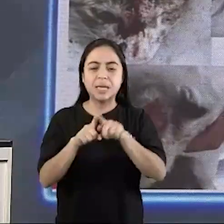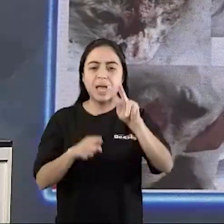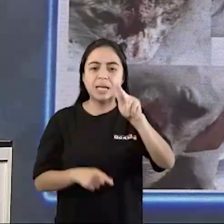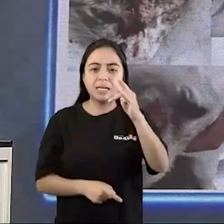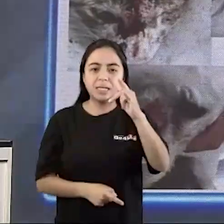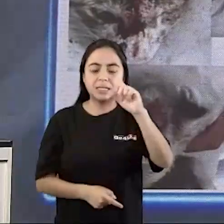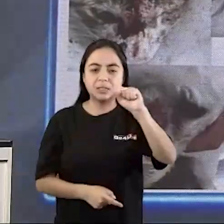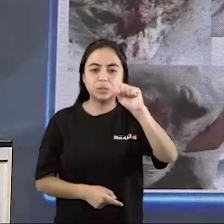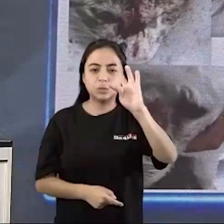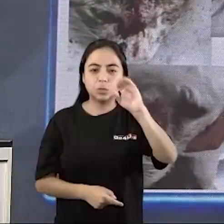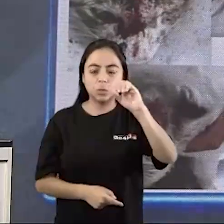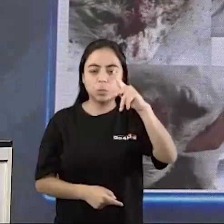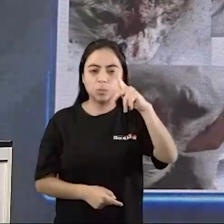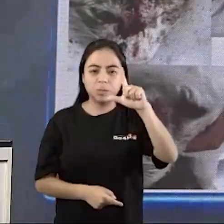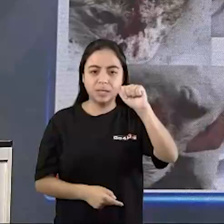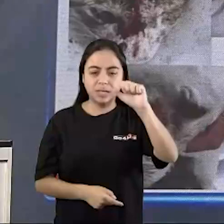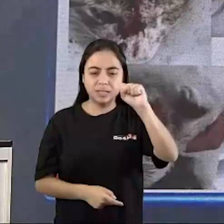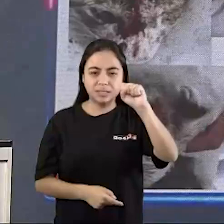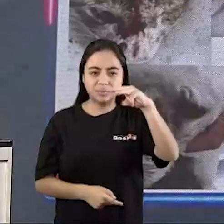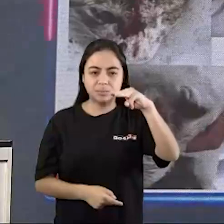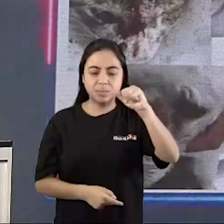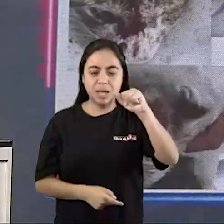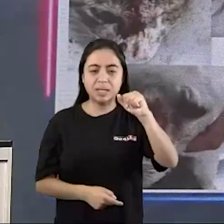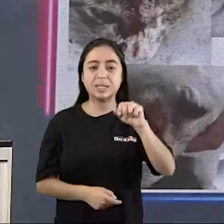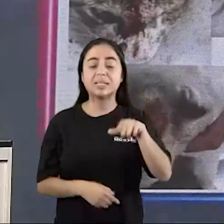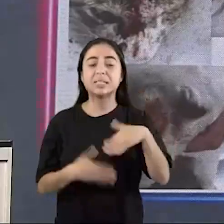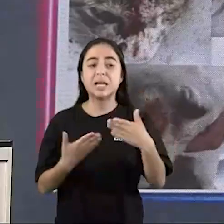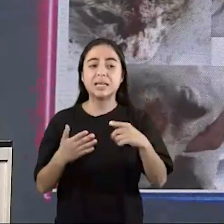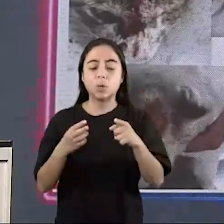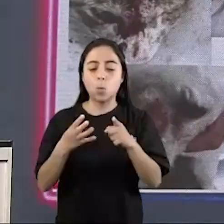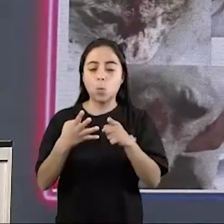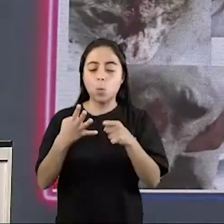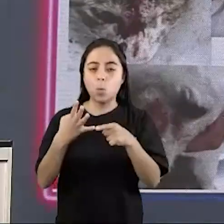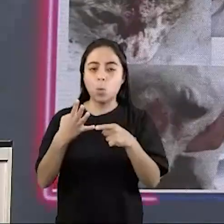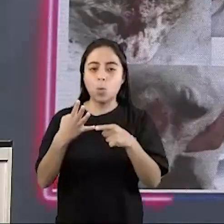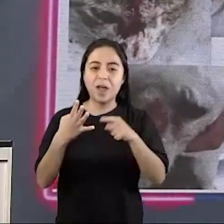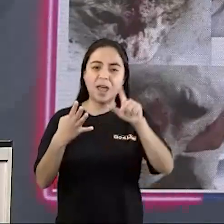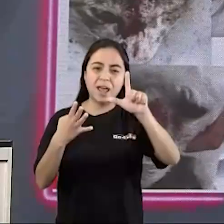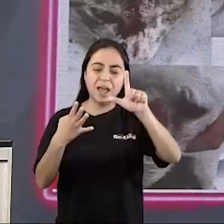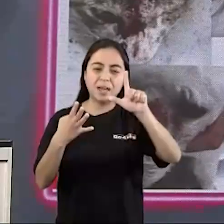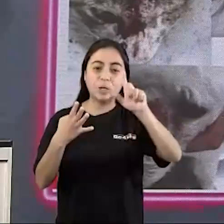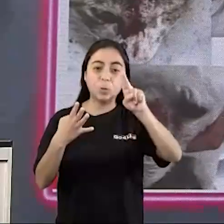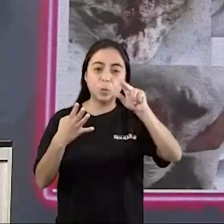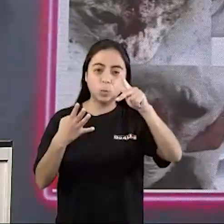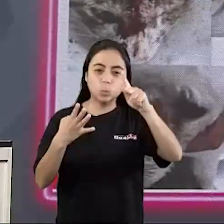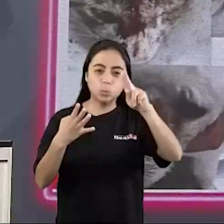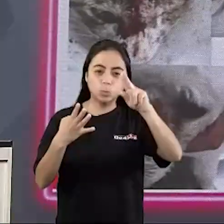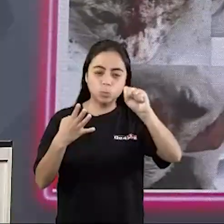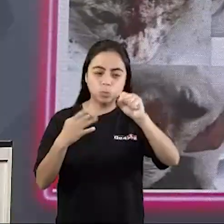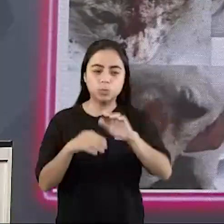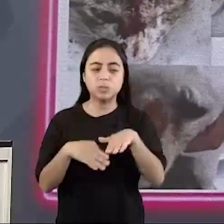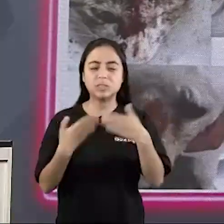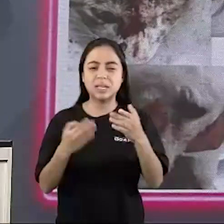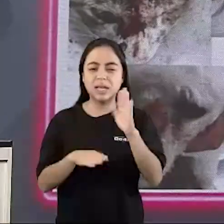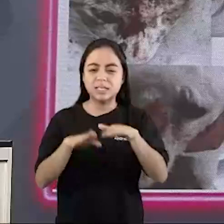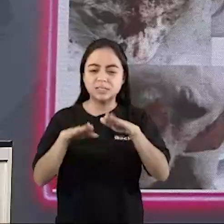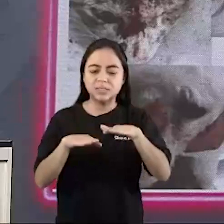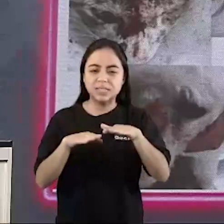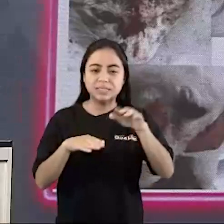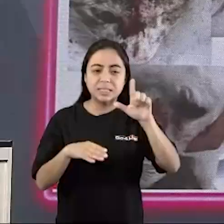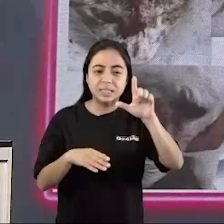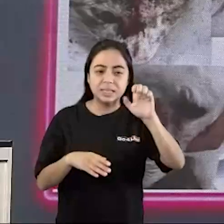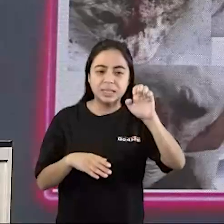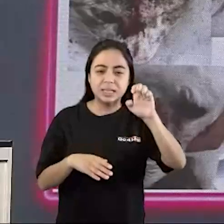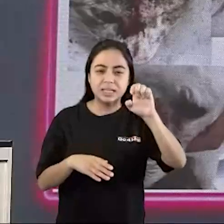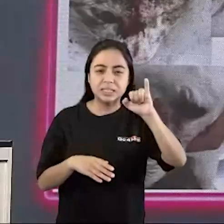histoplasma. E aí o L cabe um lúpus, por exemplo, quando a gente tem lesões erosivas, porque onde a gente suspeita de leishmania, a gente suspeita